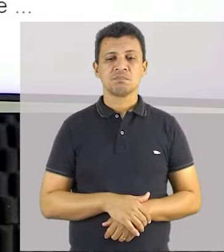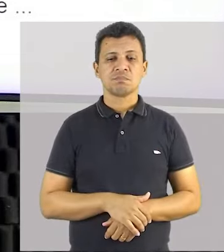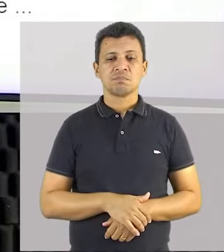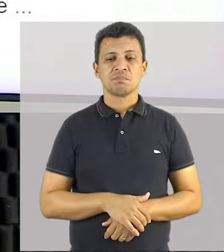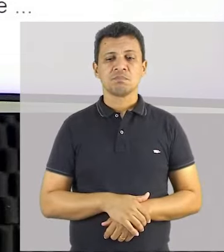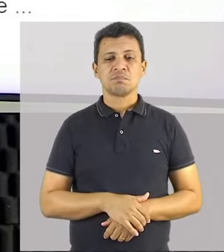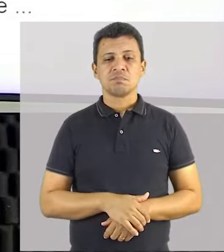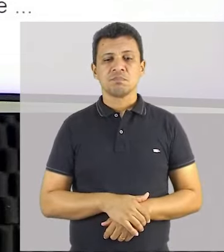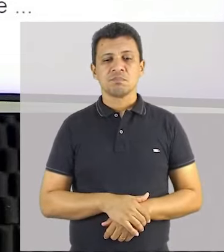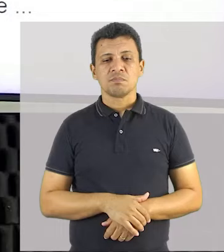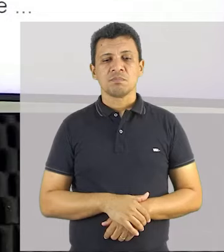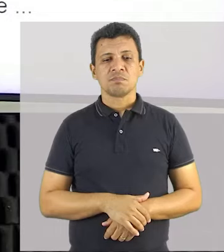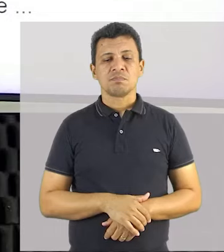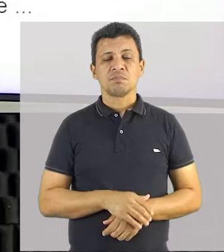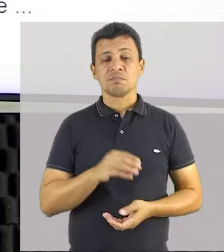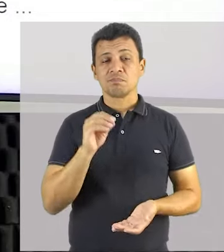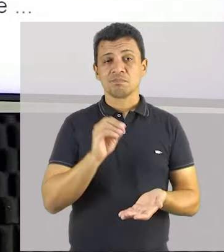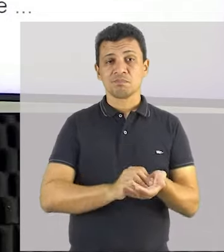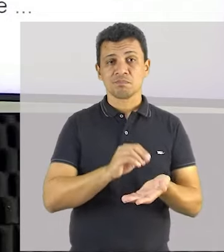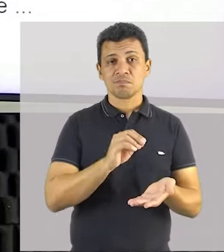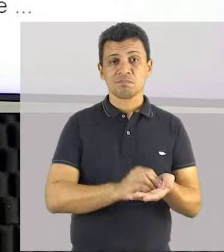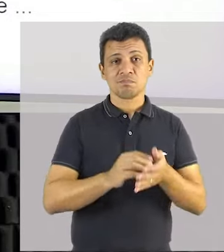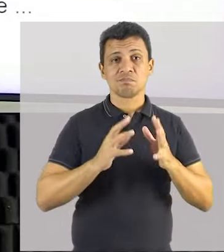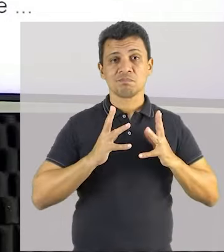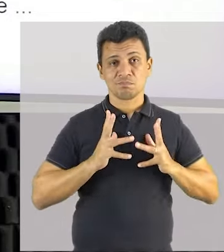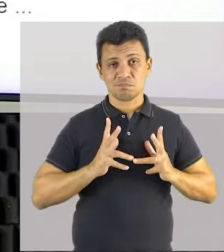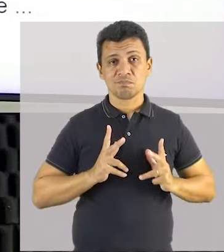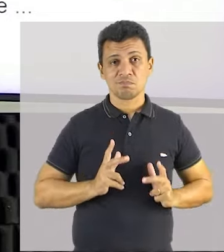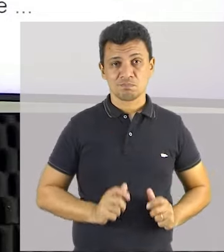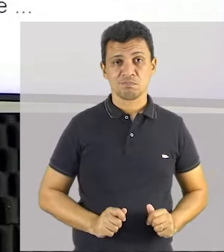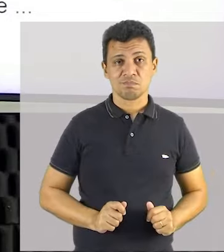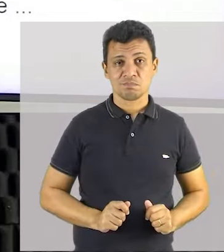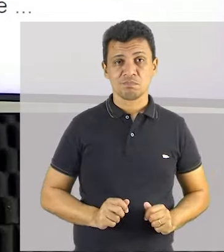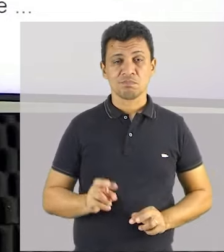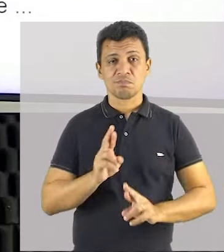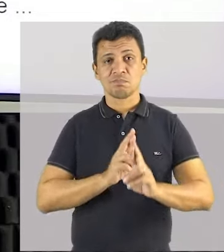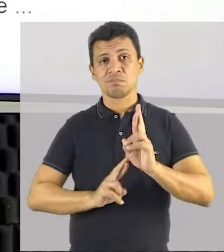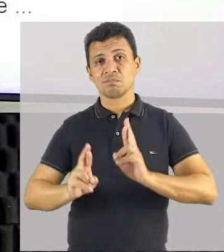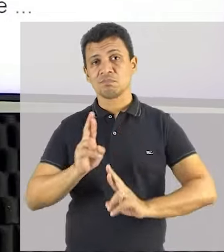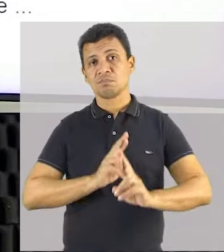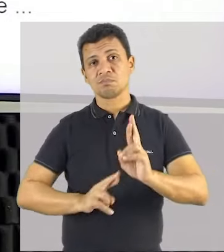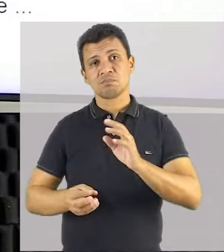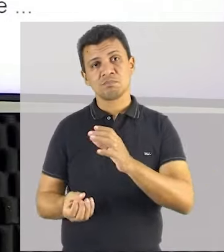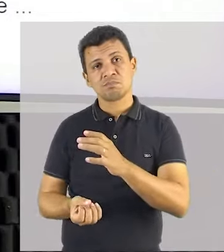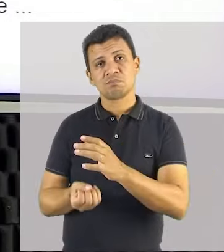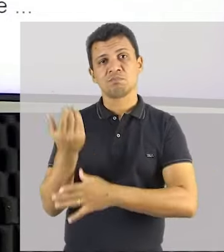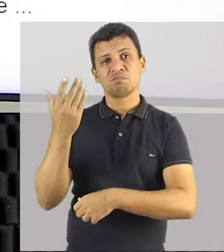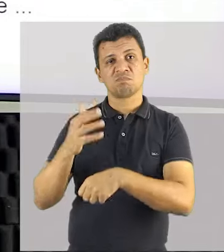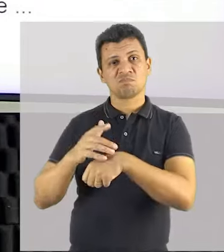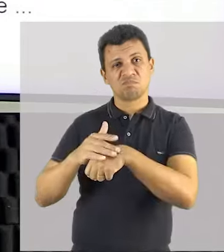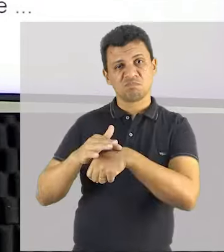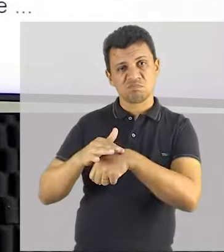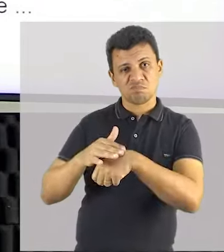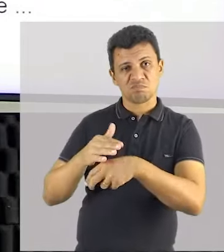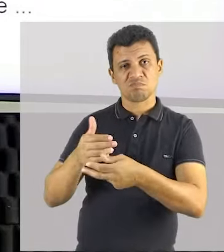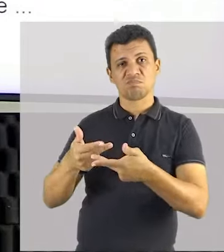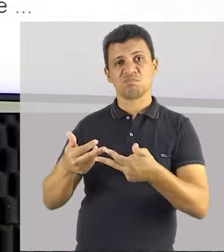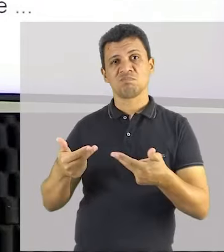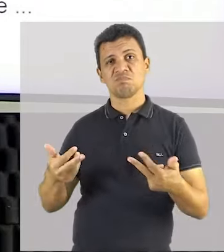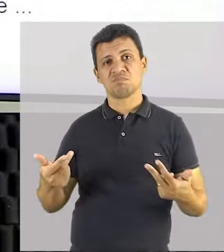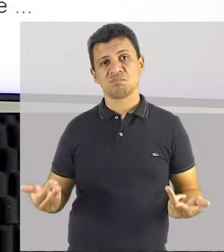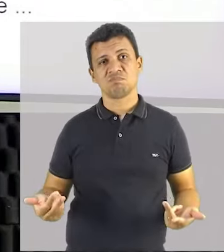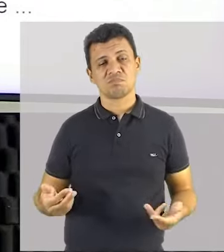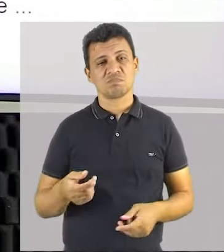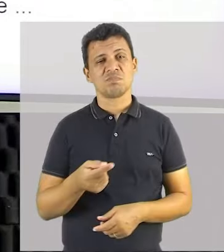vezes eh a falta de saneamento está relacionada com o aparecimento de várias doenças então isso aqui é uma coisa que a